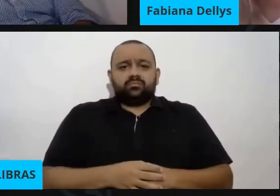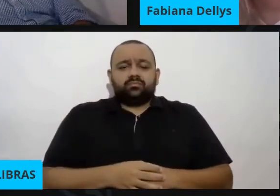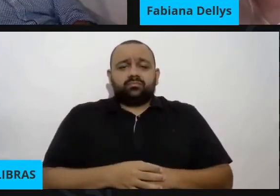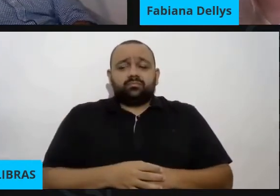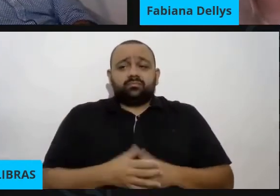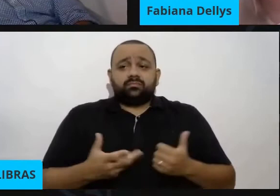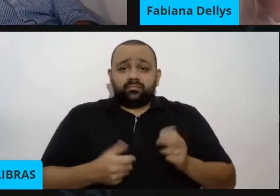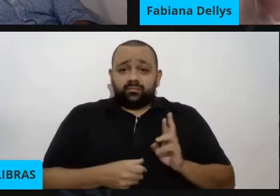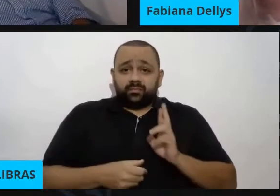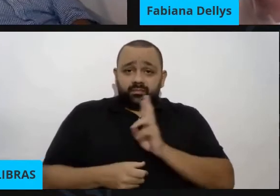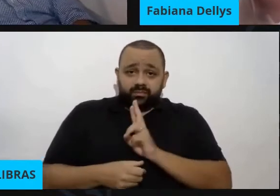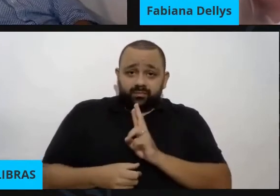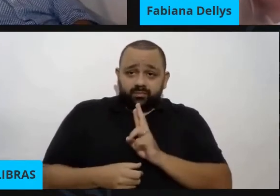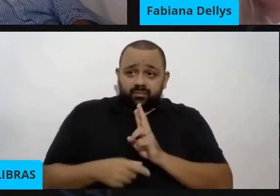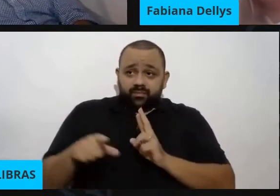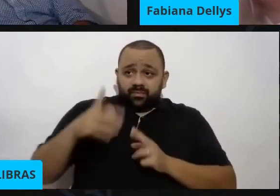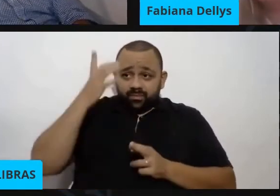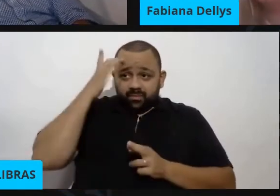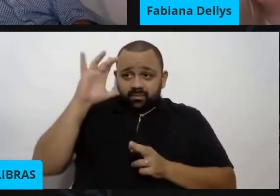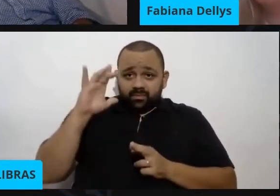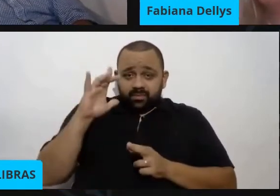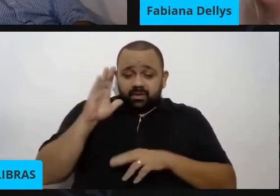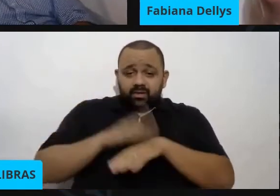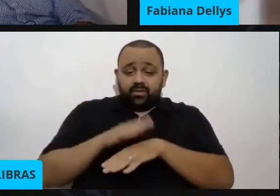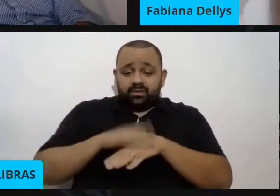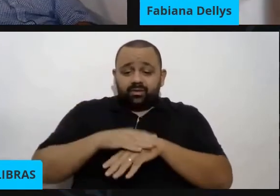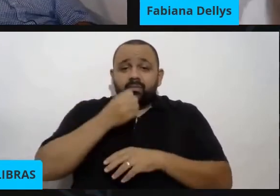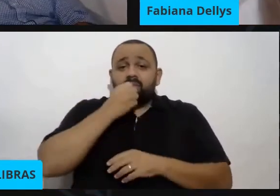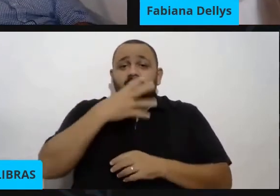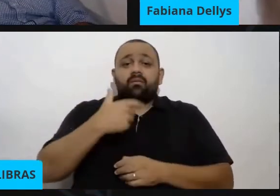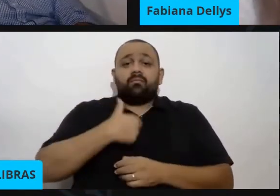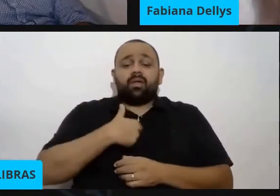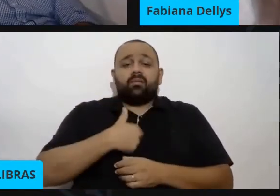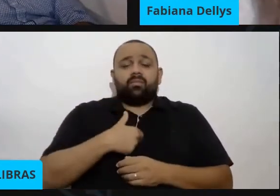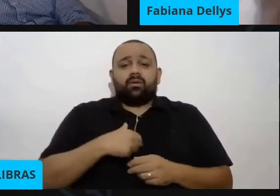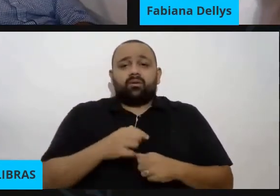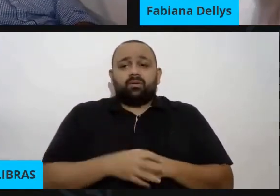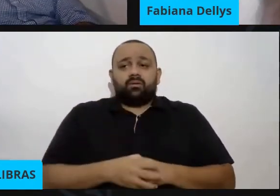Eu respondia para eles, você não sabe o quanto isso está me fazendo bem.